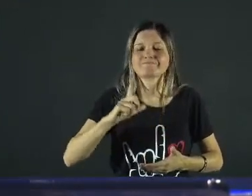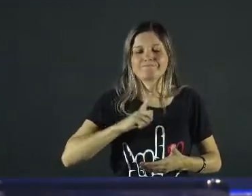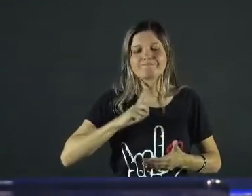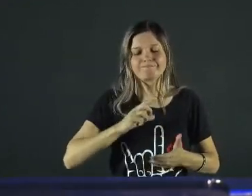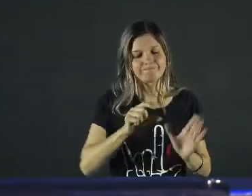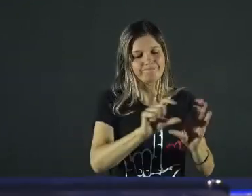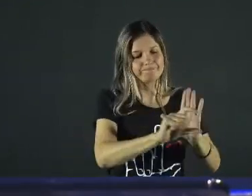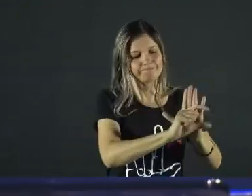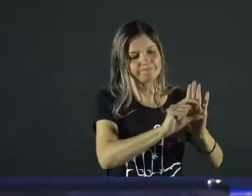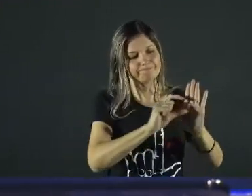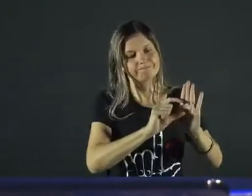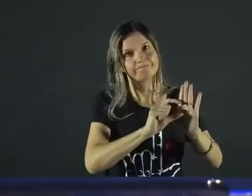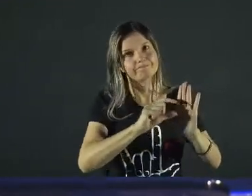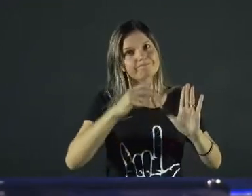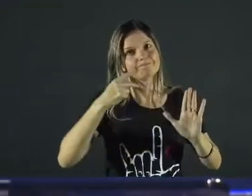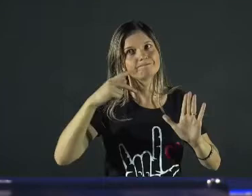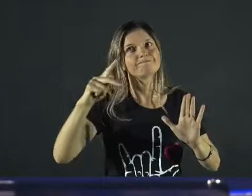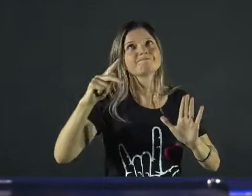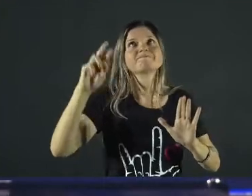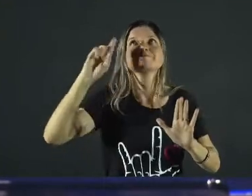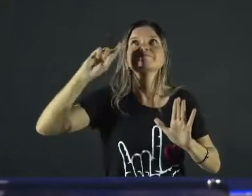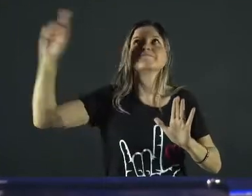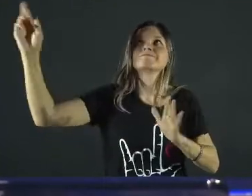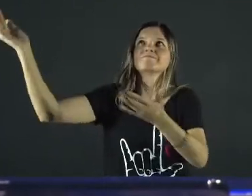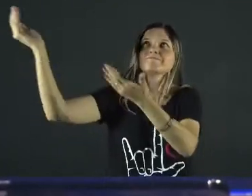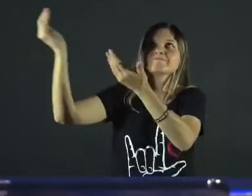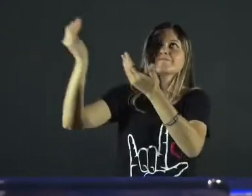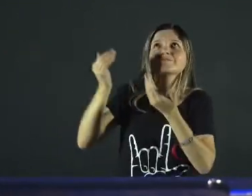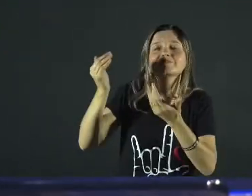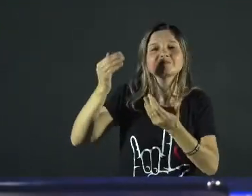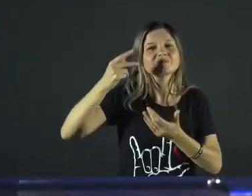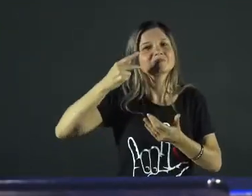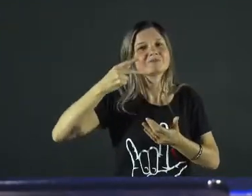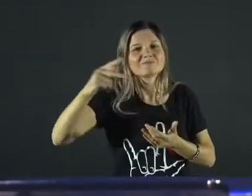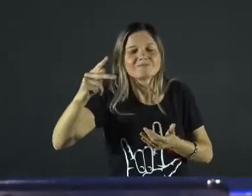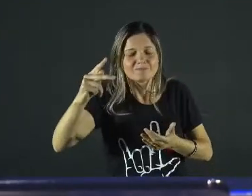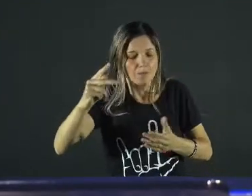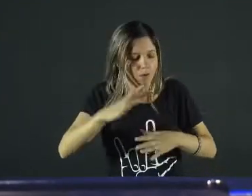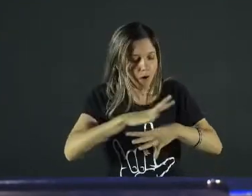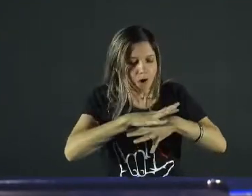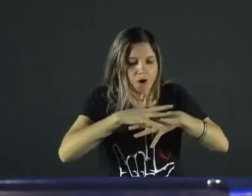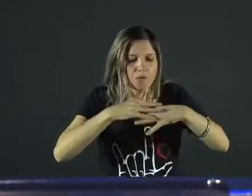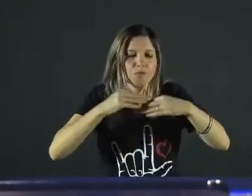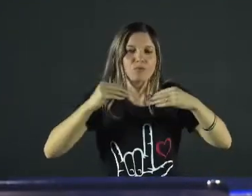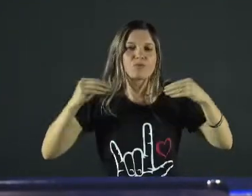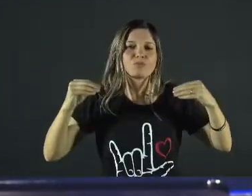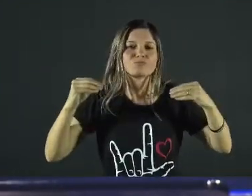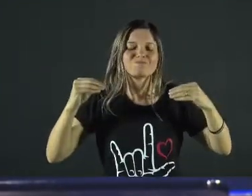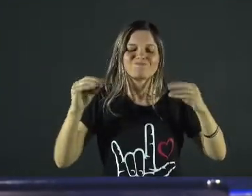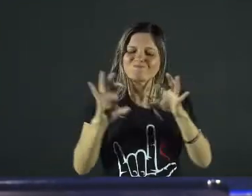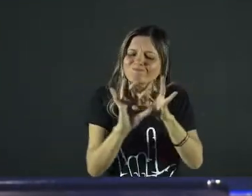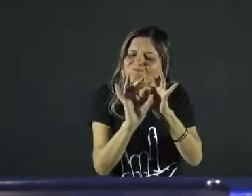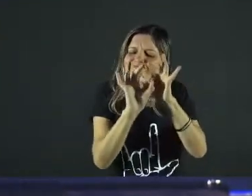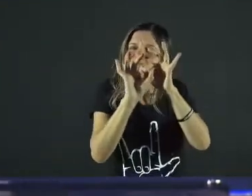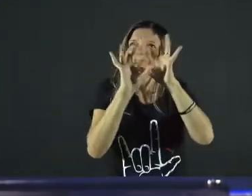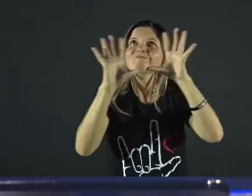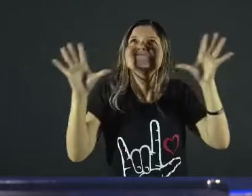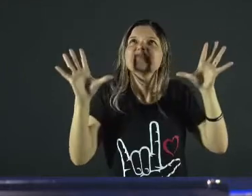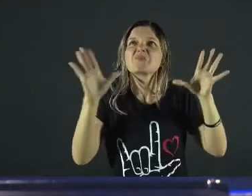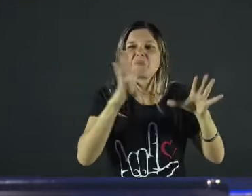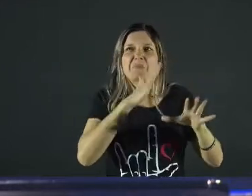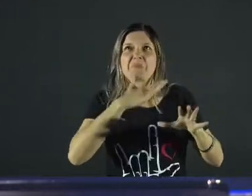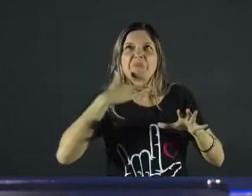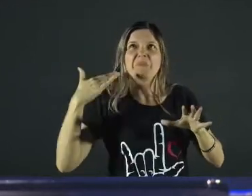Tua palavra que diz que o Senhor enviou a Tua palavra e os curou e os livrou daquilo que era